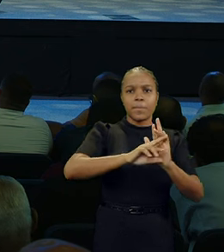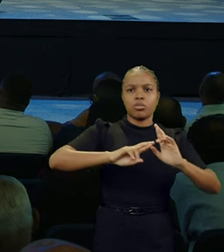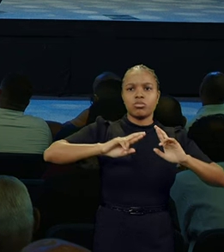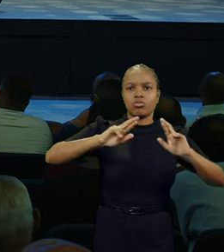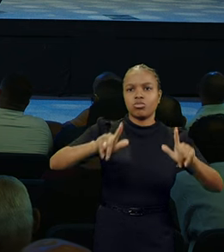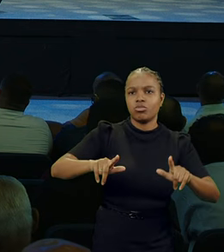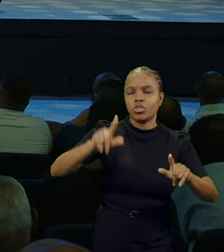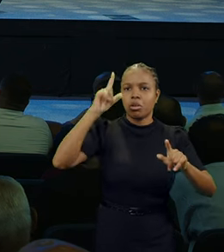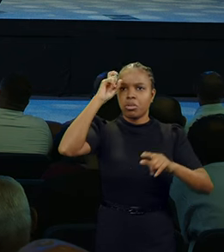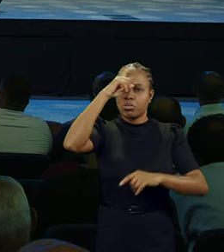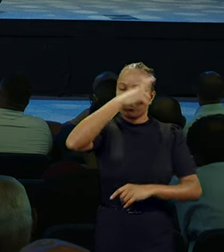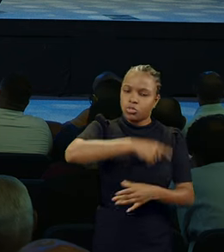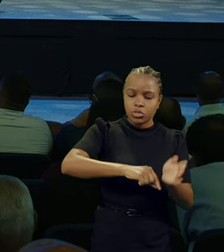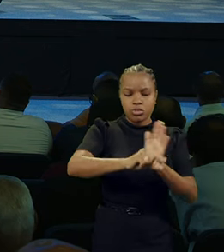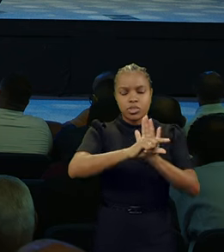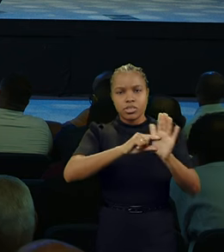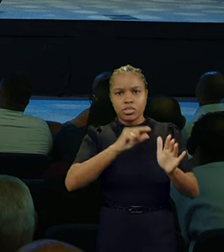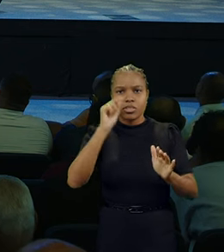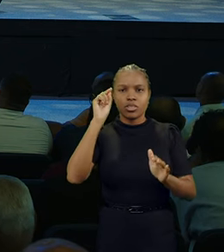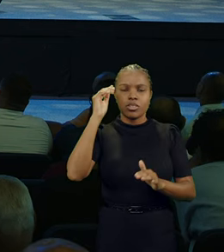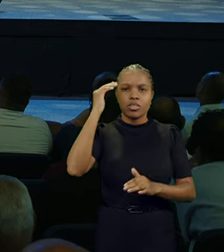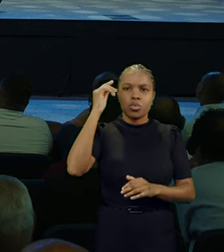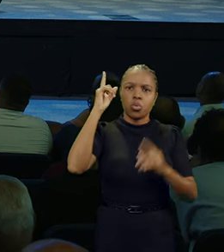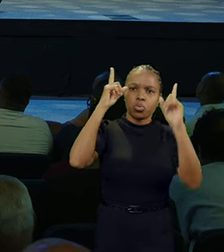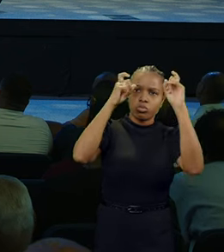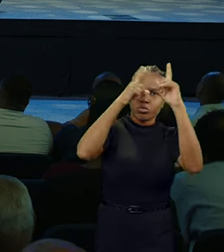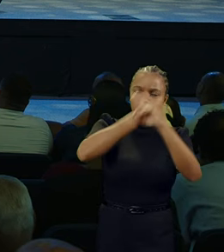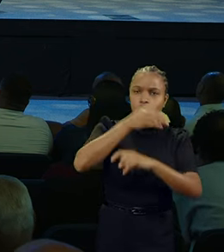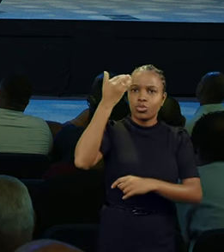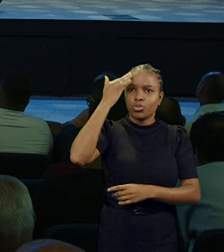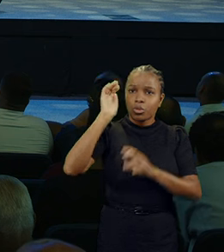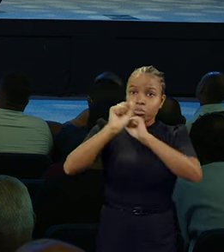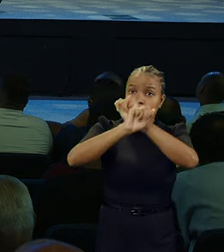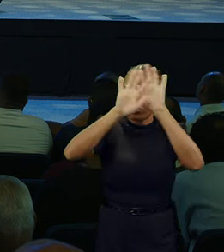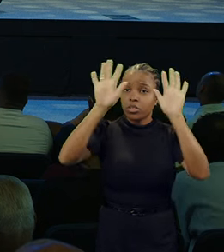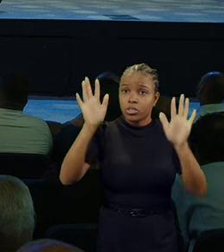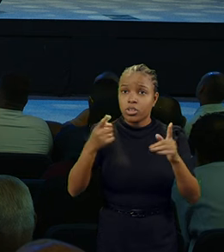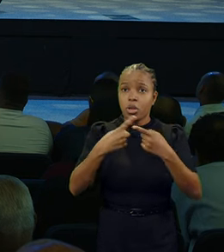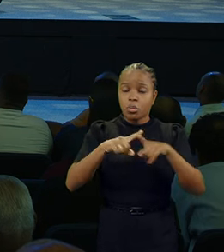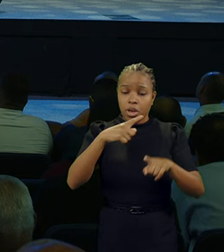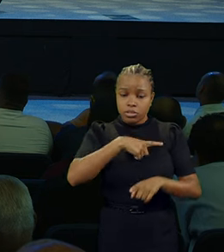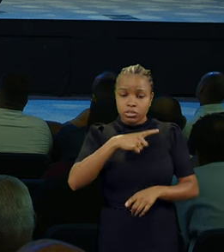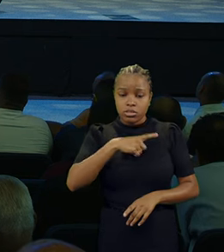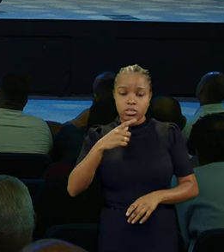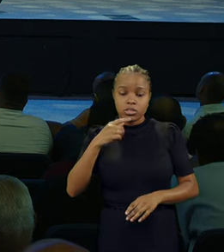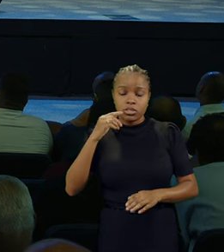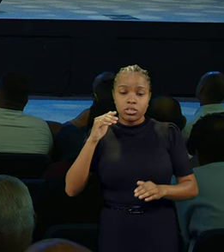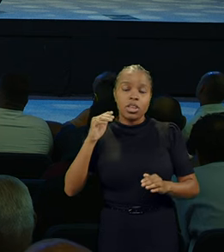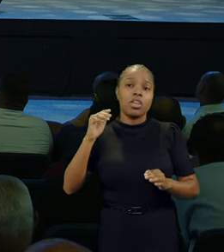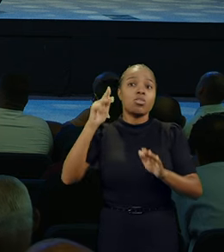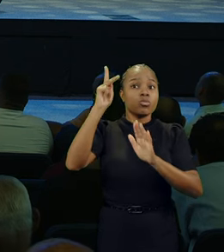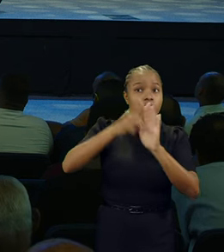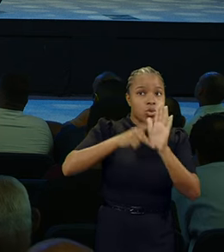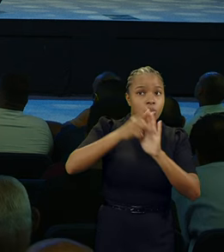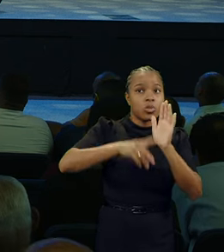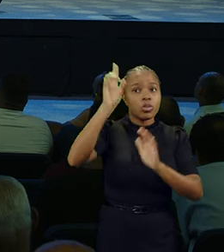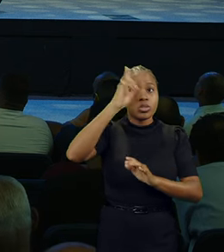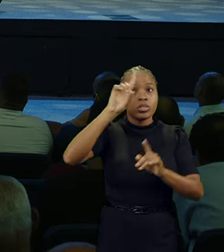desconhecido por você agora, mas há um propósito de Deus ali. E se você focar nisso, você